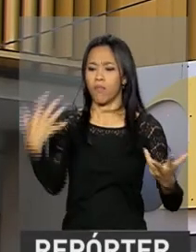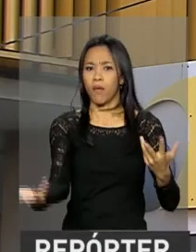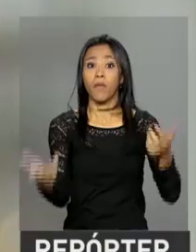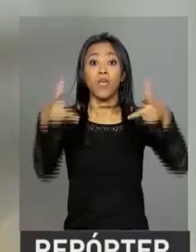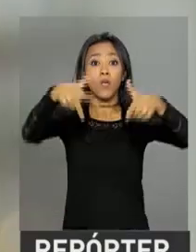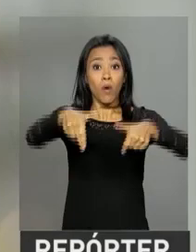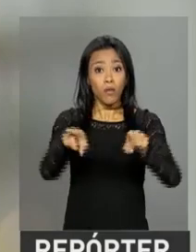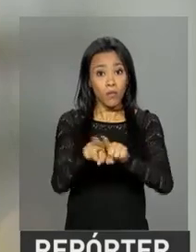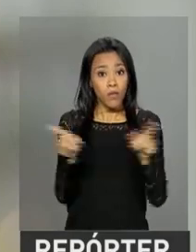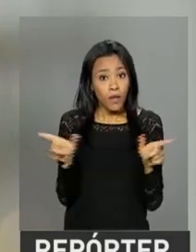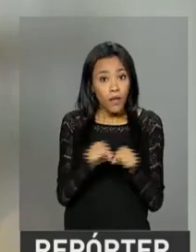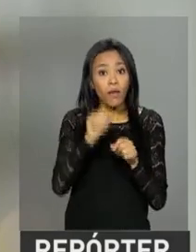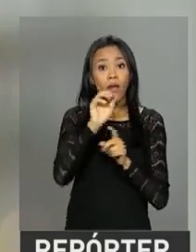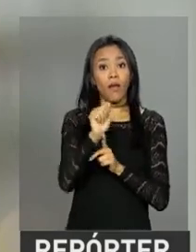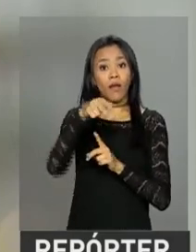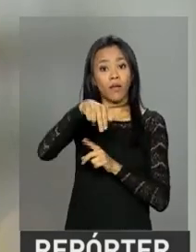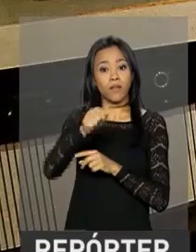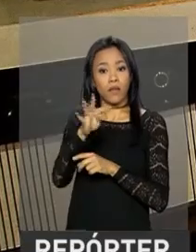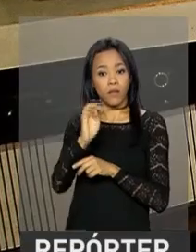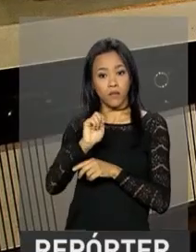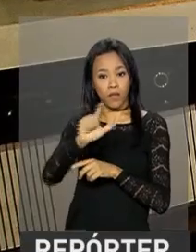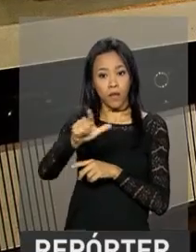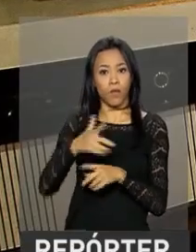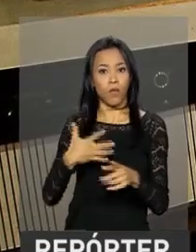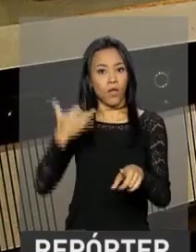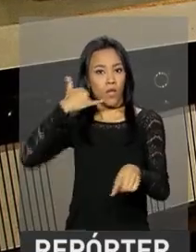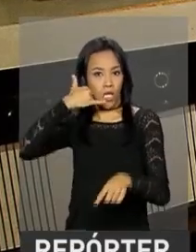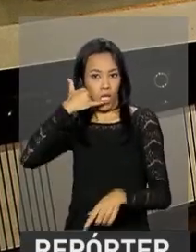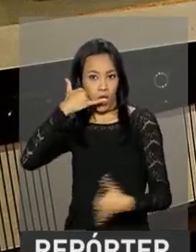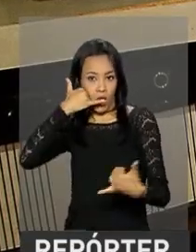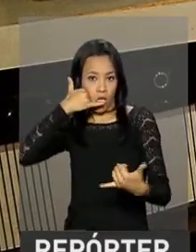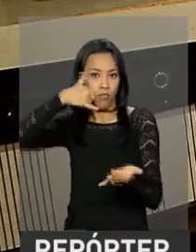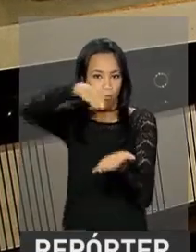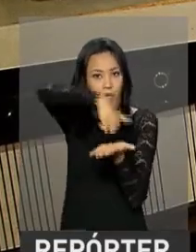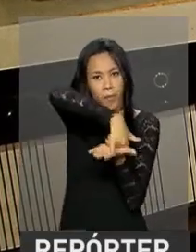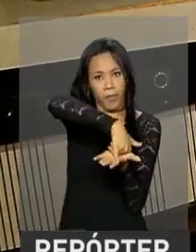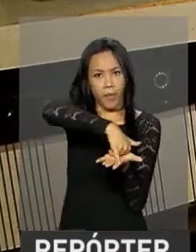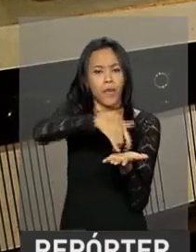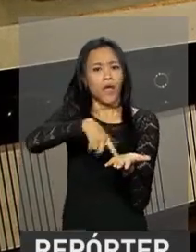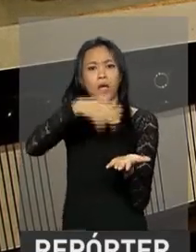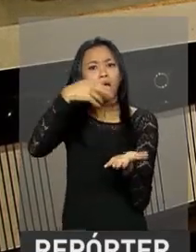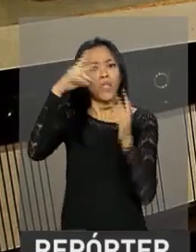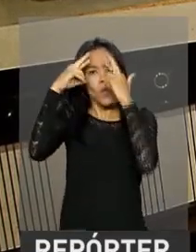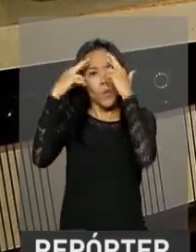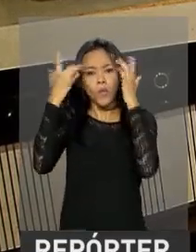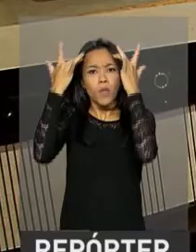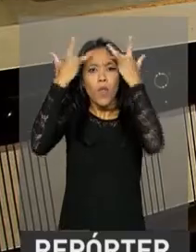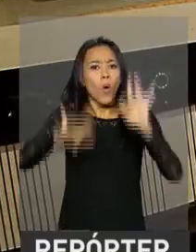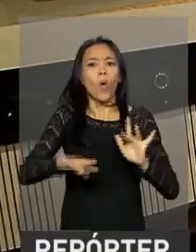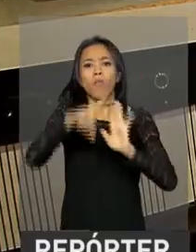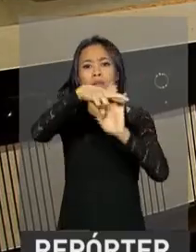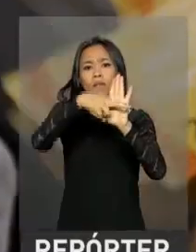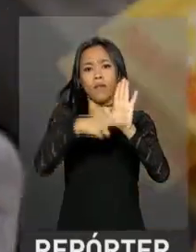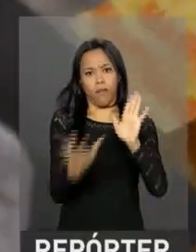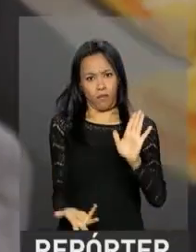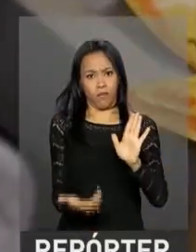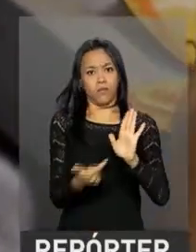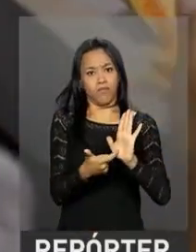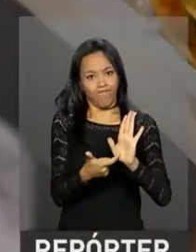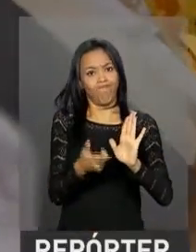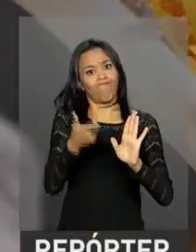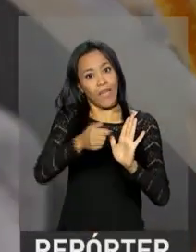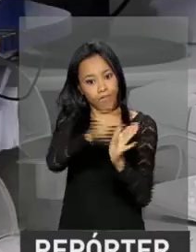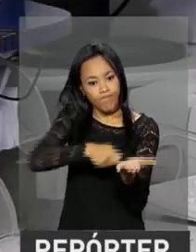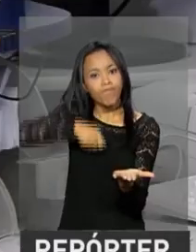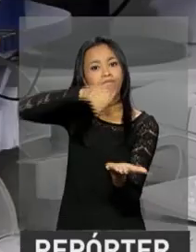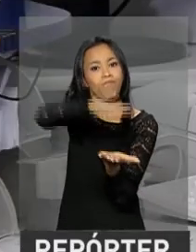quando uma operadora de telefonia oi empresa de televisão por assinatura diz cumprir normas de proteção ao consumidor atualmente